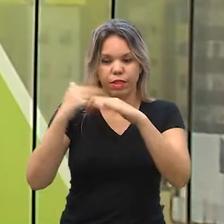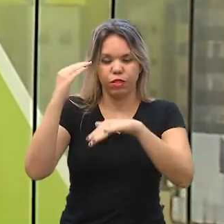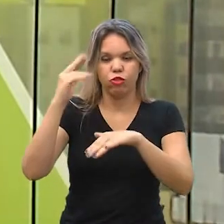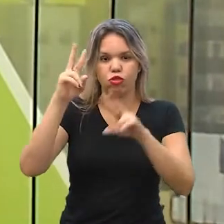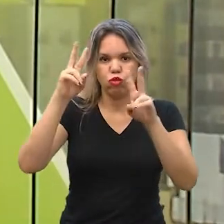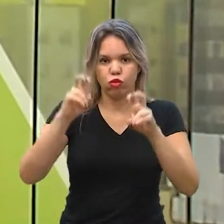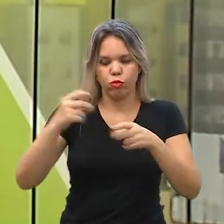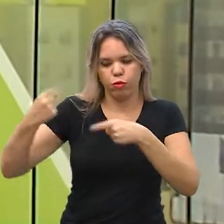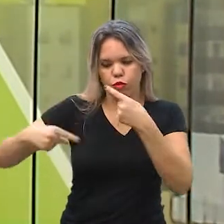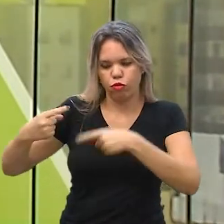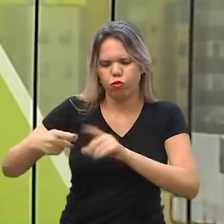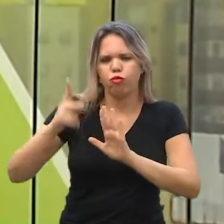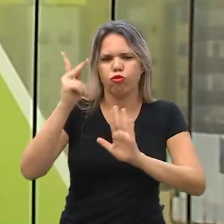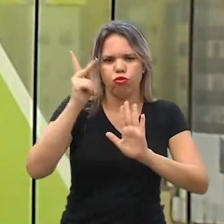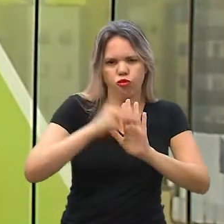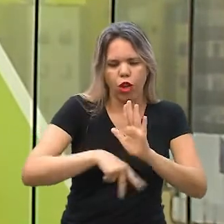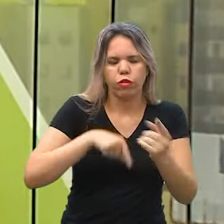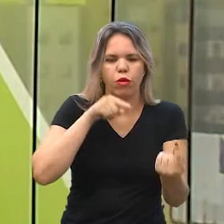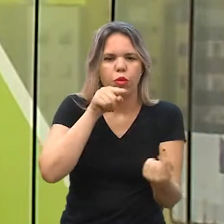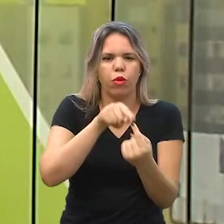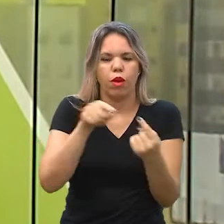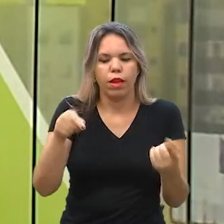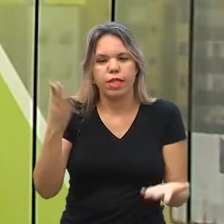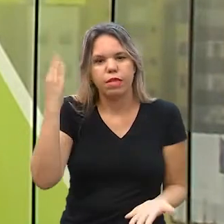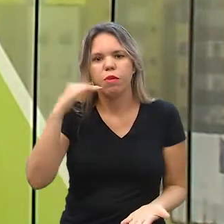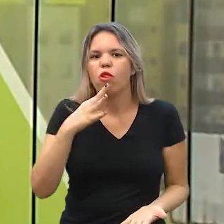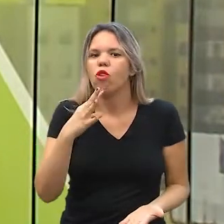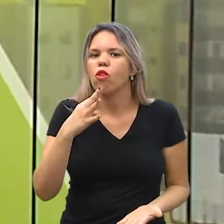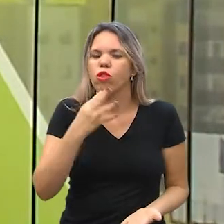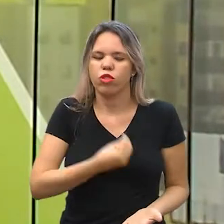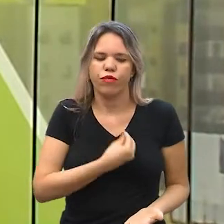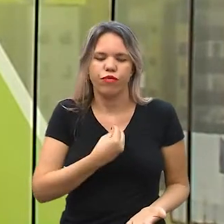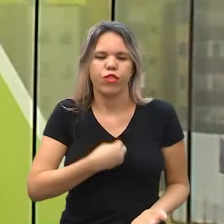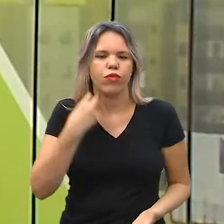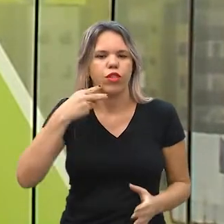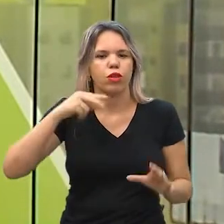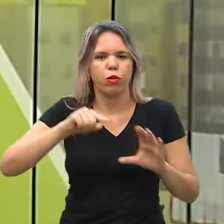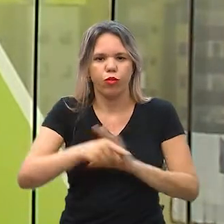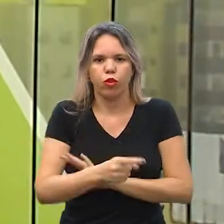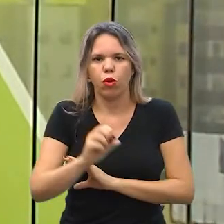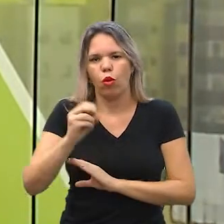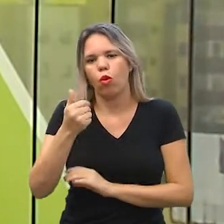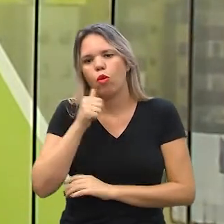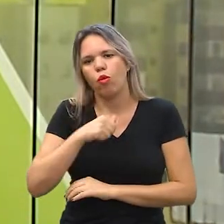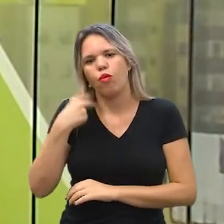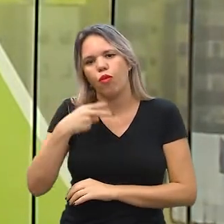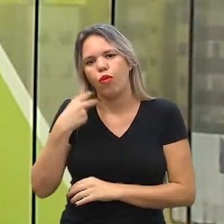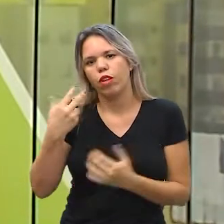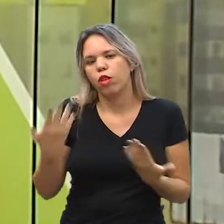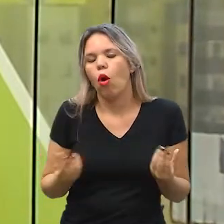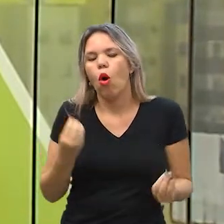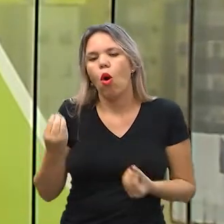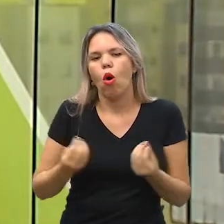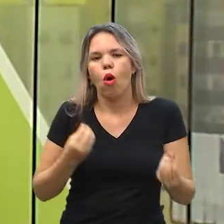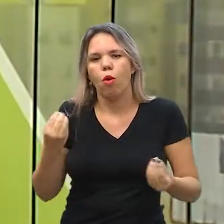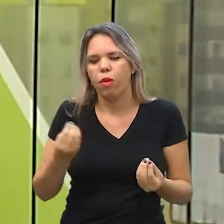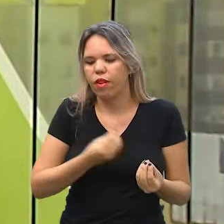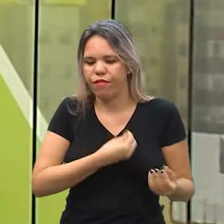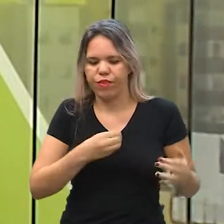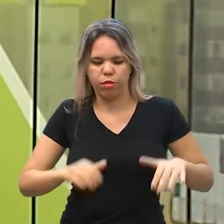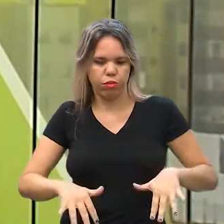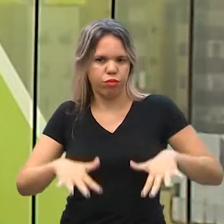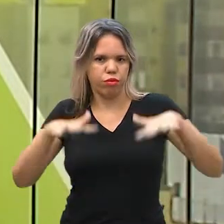dos projetos. O nosso objetivo é saber mais sobre a vida do vereador ou da vereadora. Como será que foi a